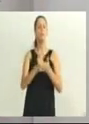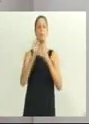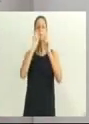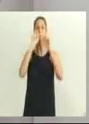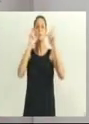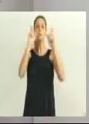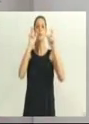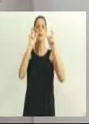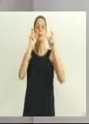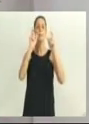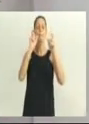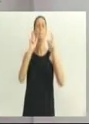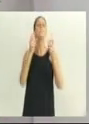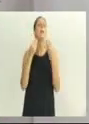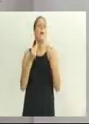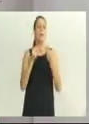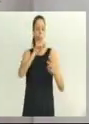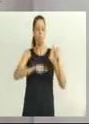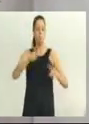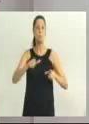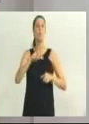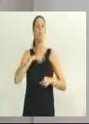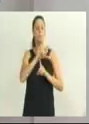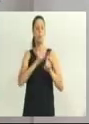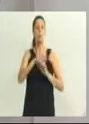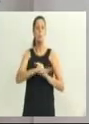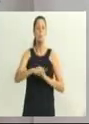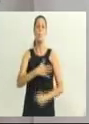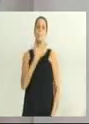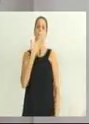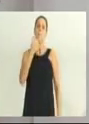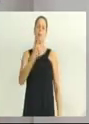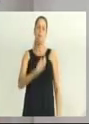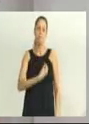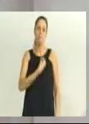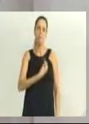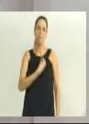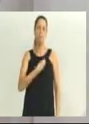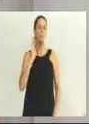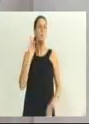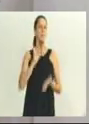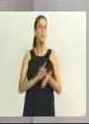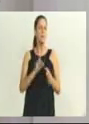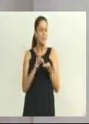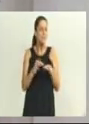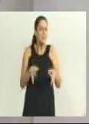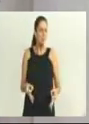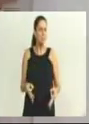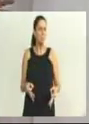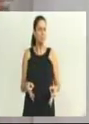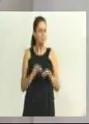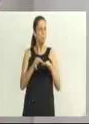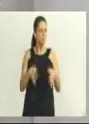pessoas uma sociedade melhor para todo mundo viver. Eu acho que é um pequeno gesto de reconhecimento a